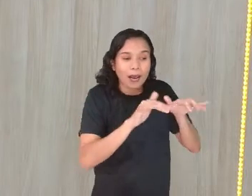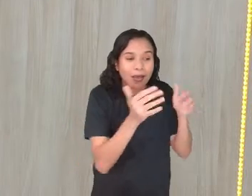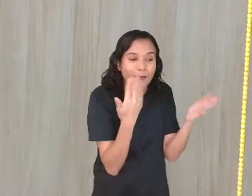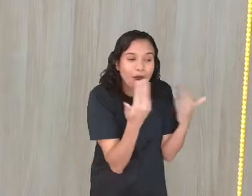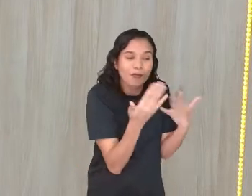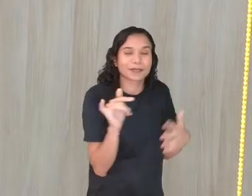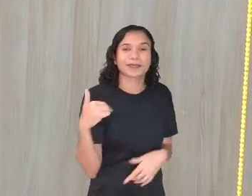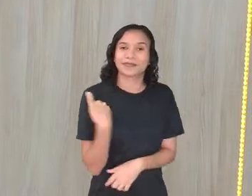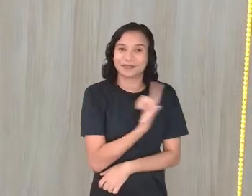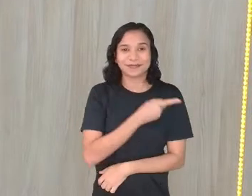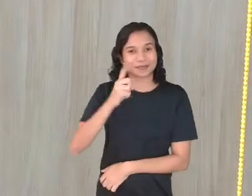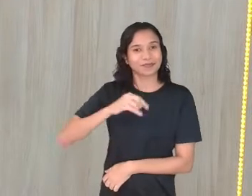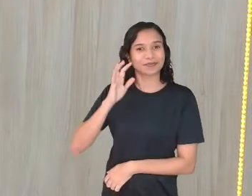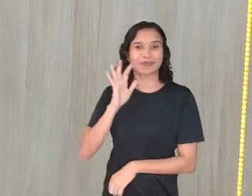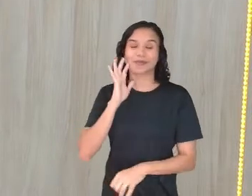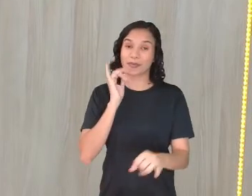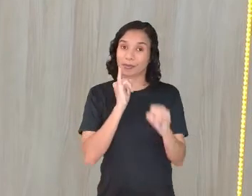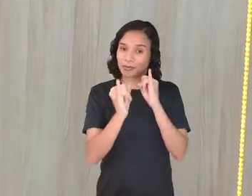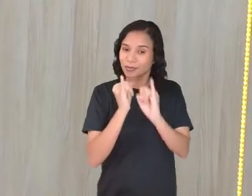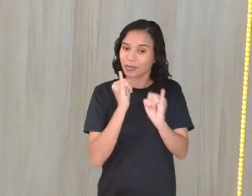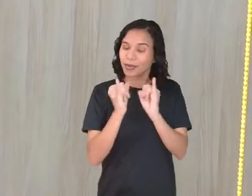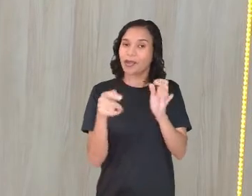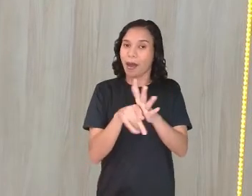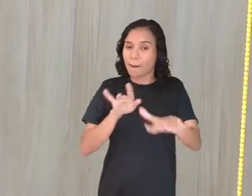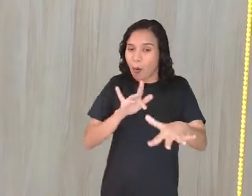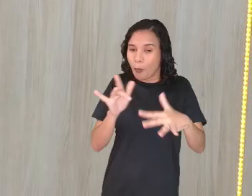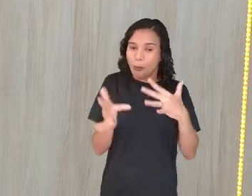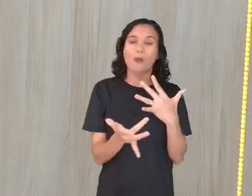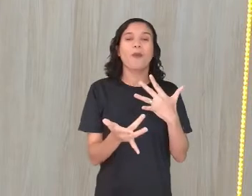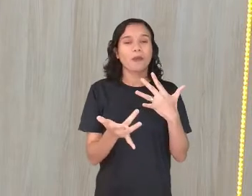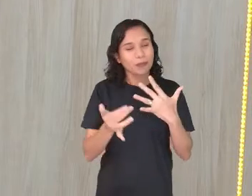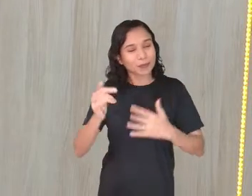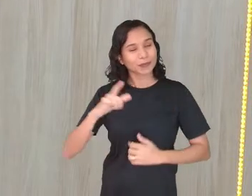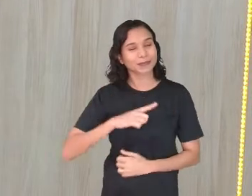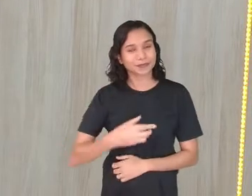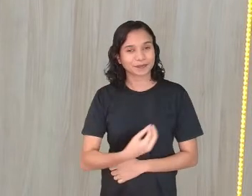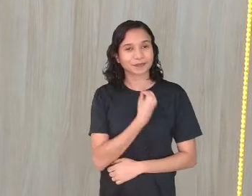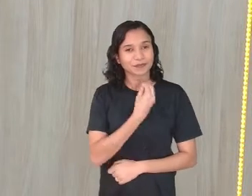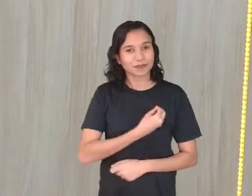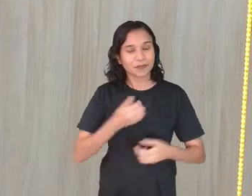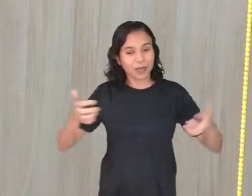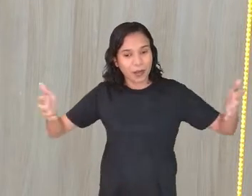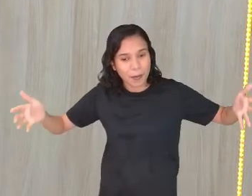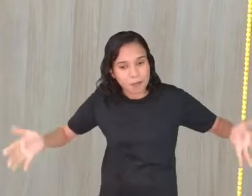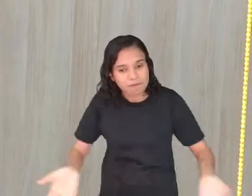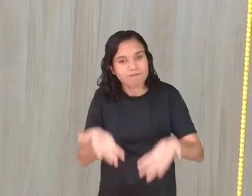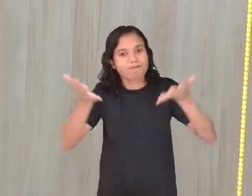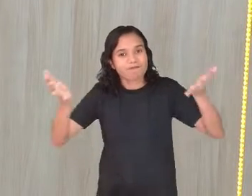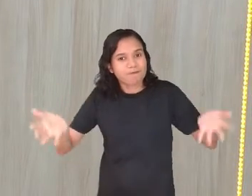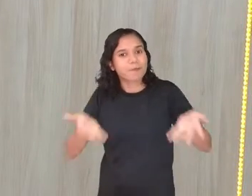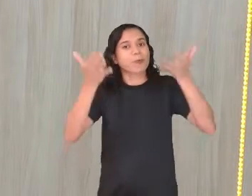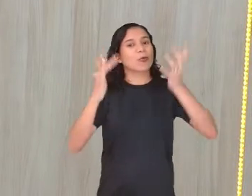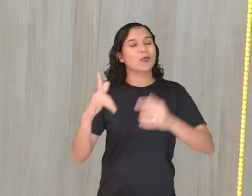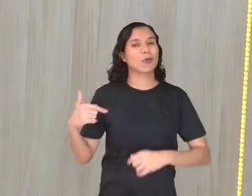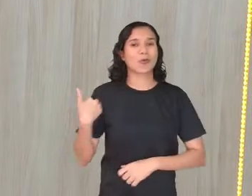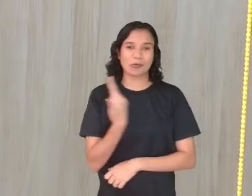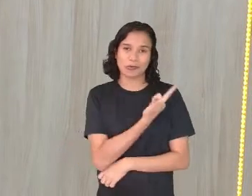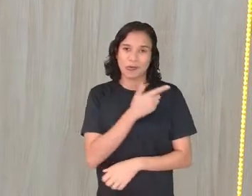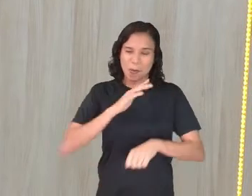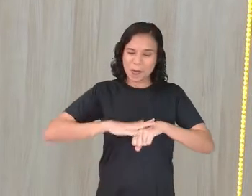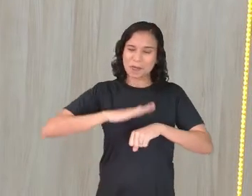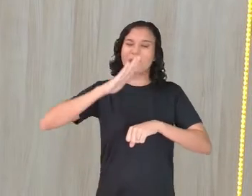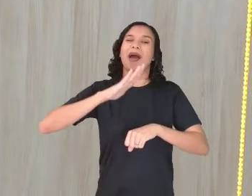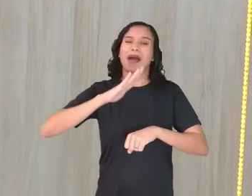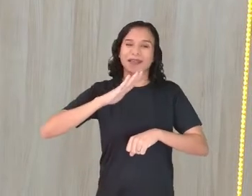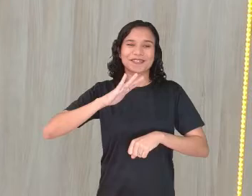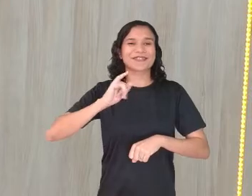legal. Né, a internet e as mídias sociais dando essa força, né, fortalecendo ainda